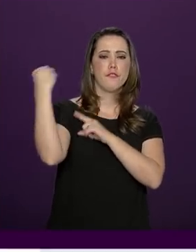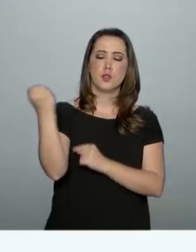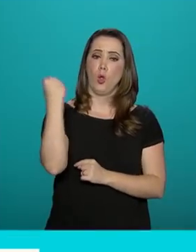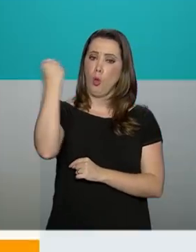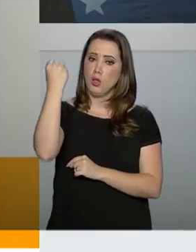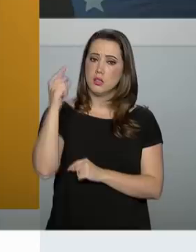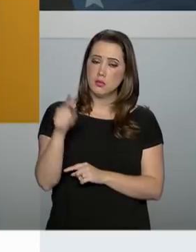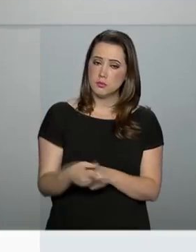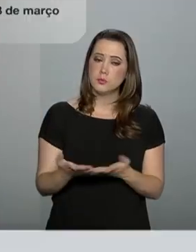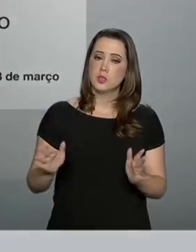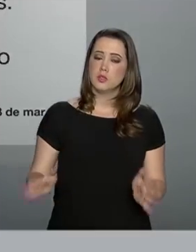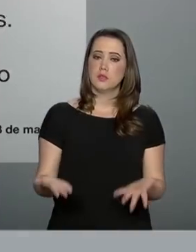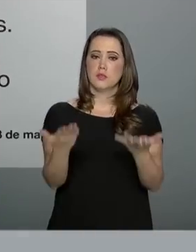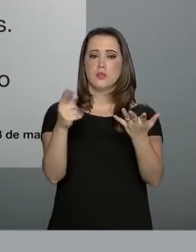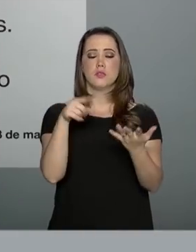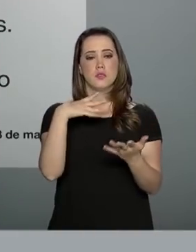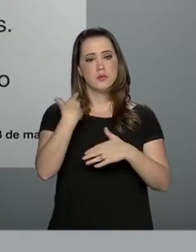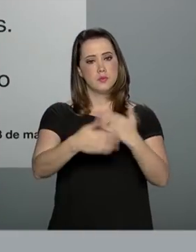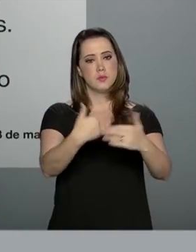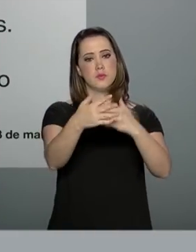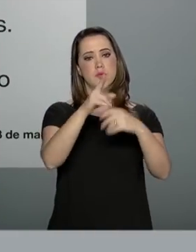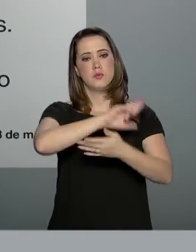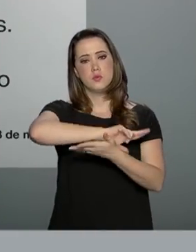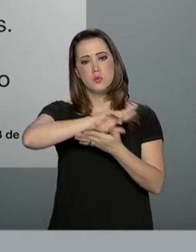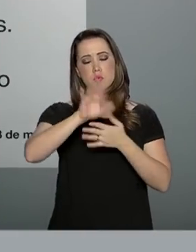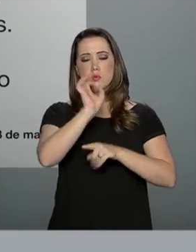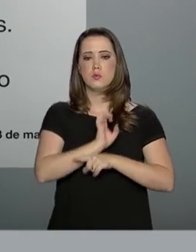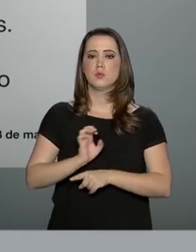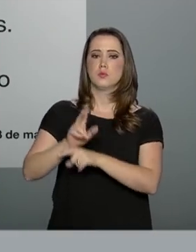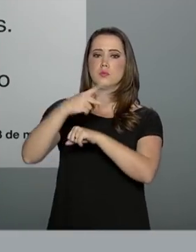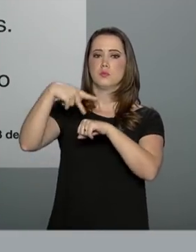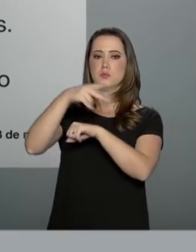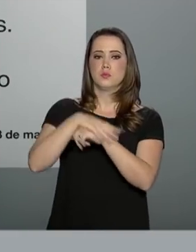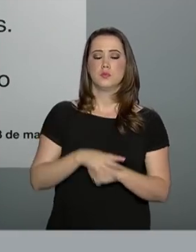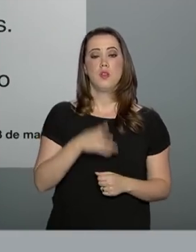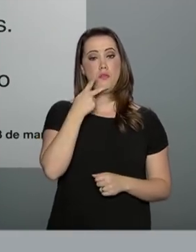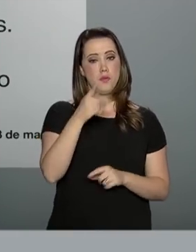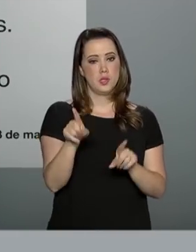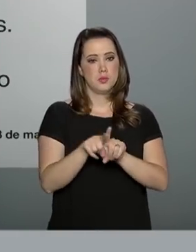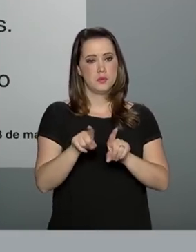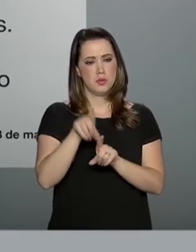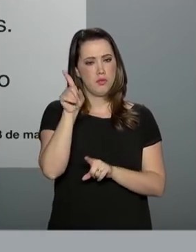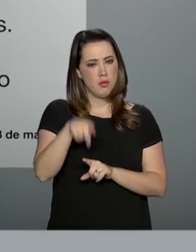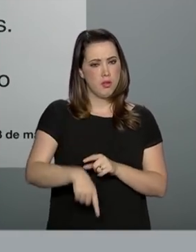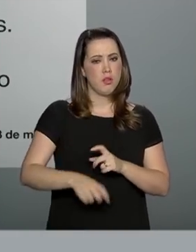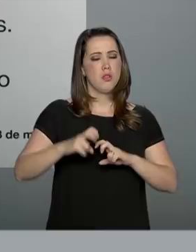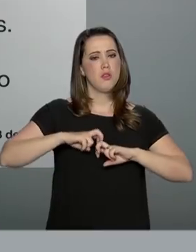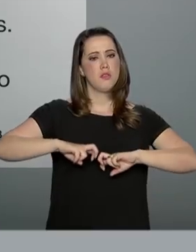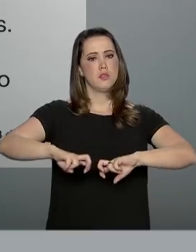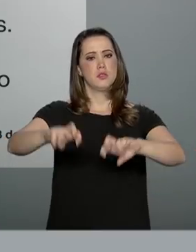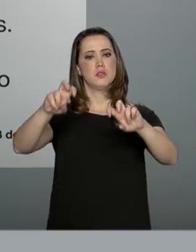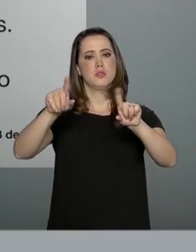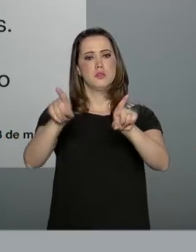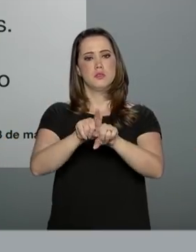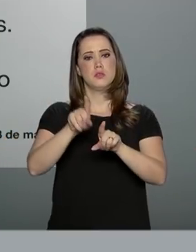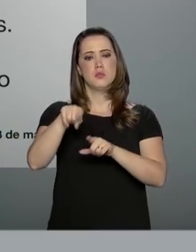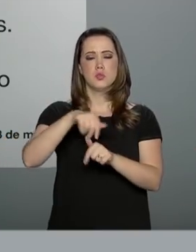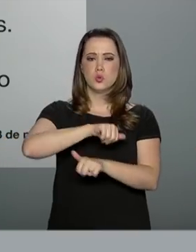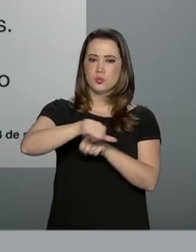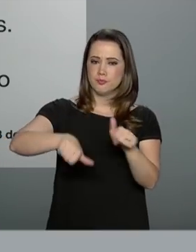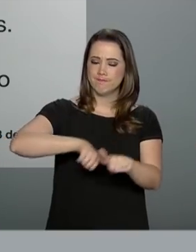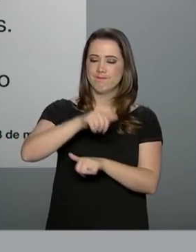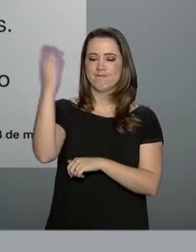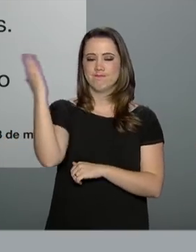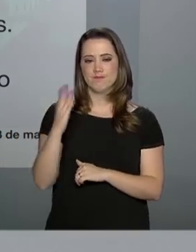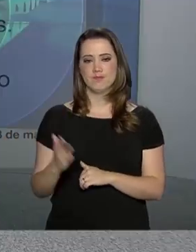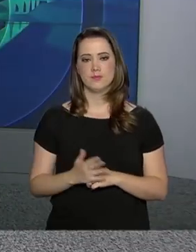grande vitória e levará desenvolvimento a vários estados do país. E afirmou que é a jornada ferroviária sendo retomada